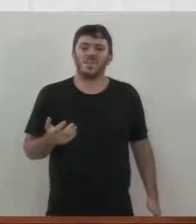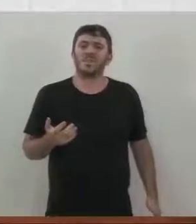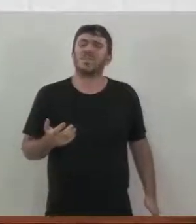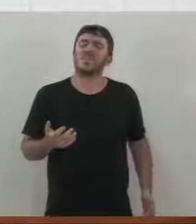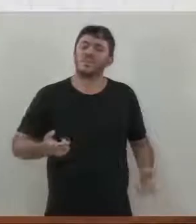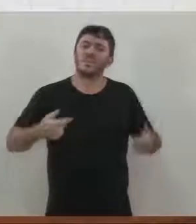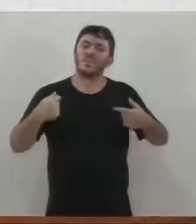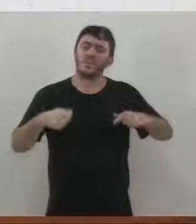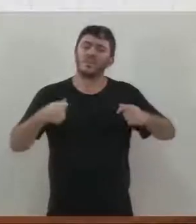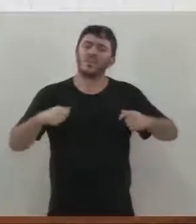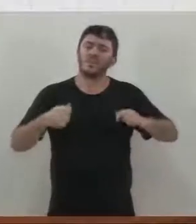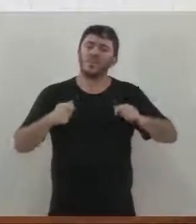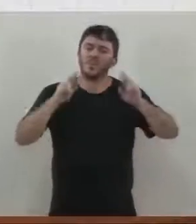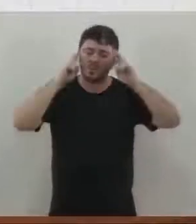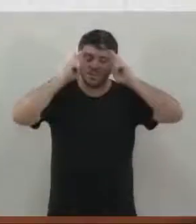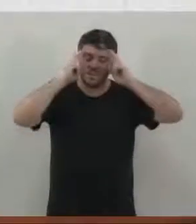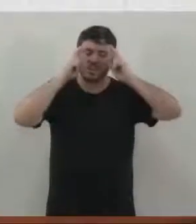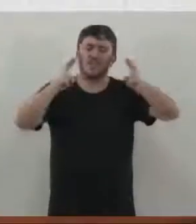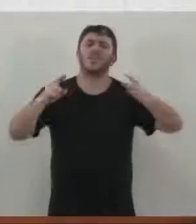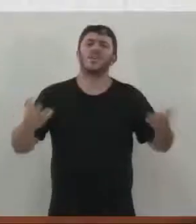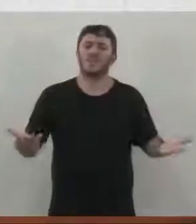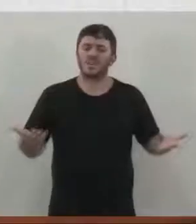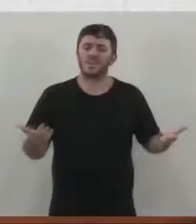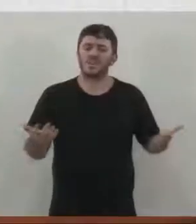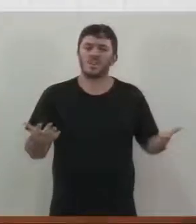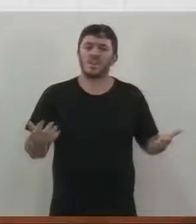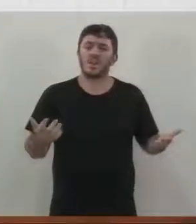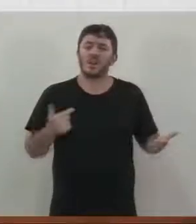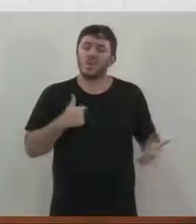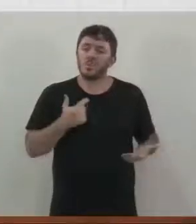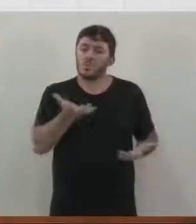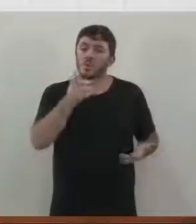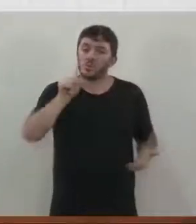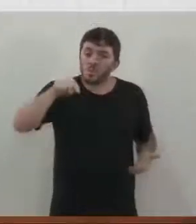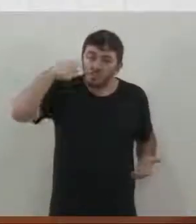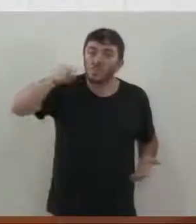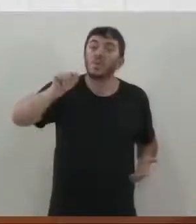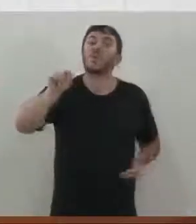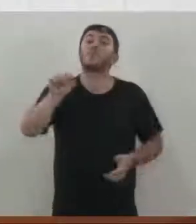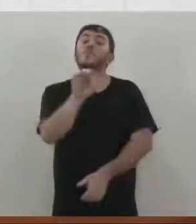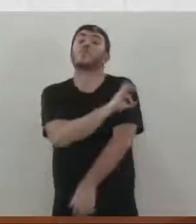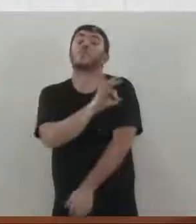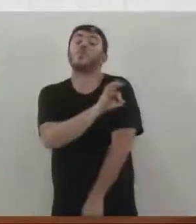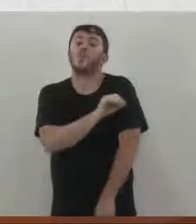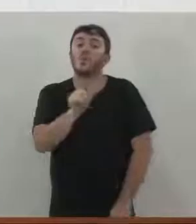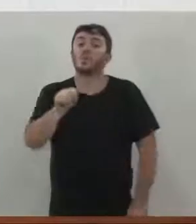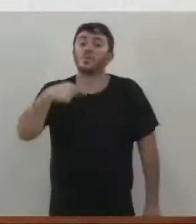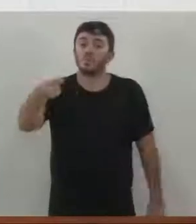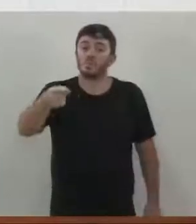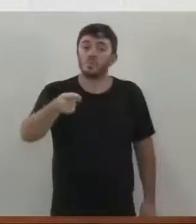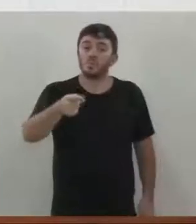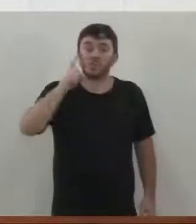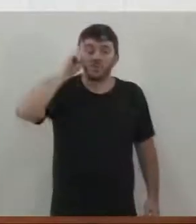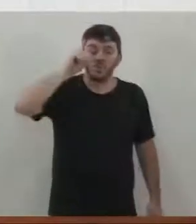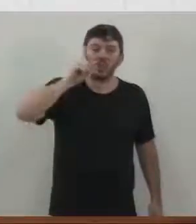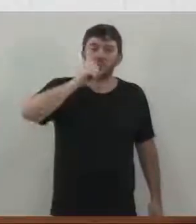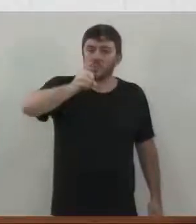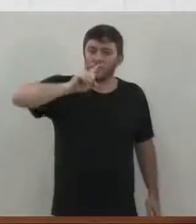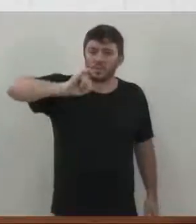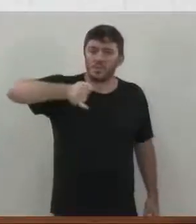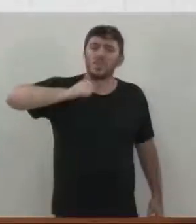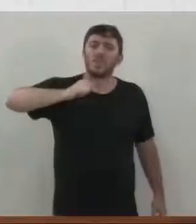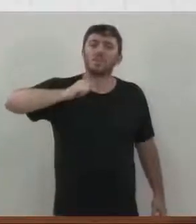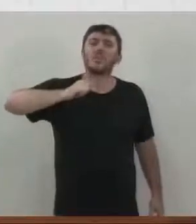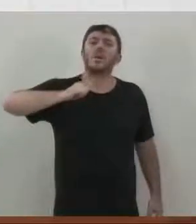desumano para um ser humano. Então espero que o próximo prefeito, que assuma aí a nossa prefeitura a partir do 1º de